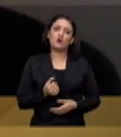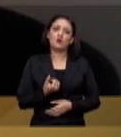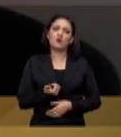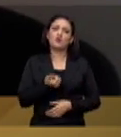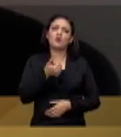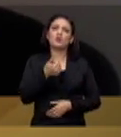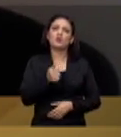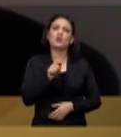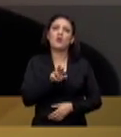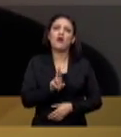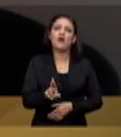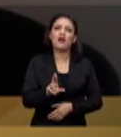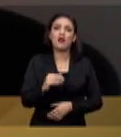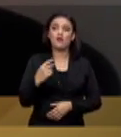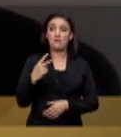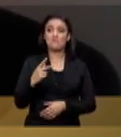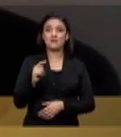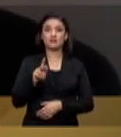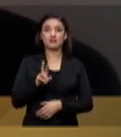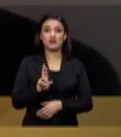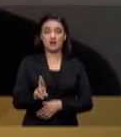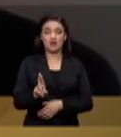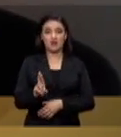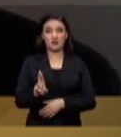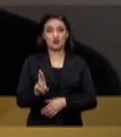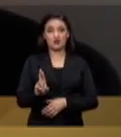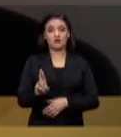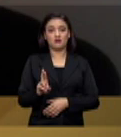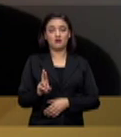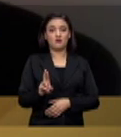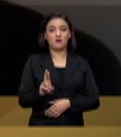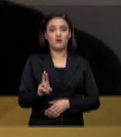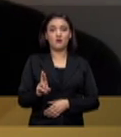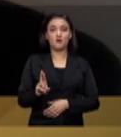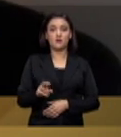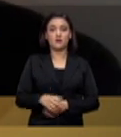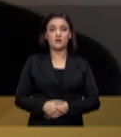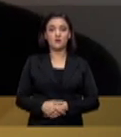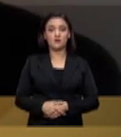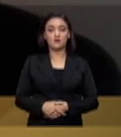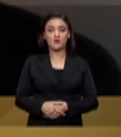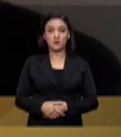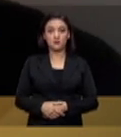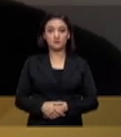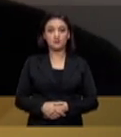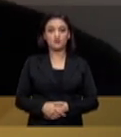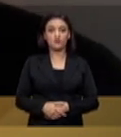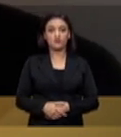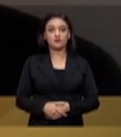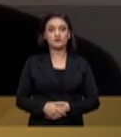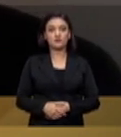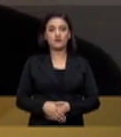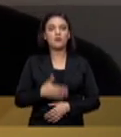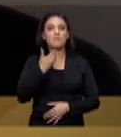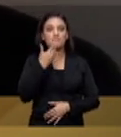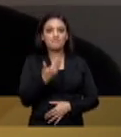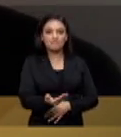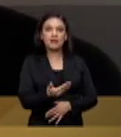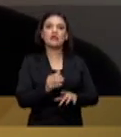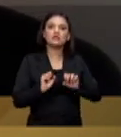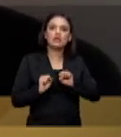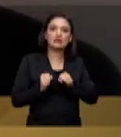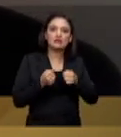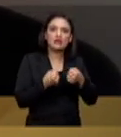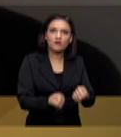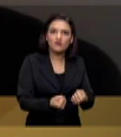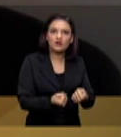agravo, a Procuradoria Geral da República suscita a defesa que faz da